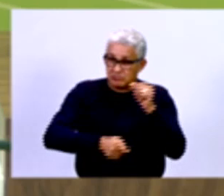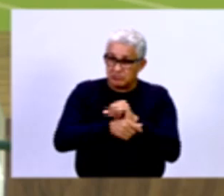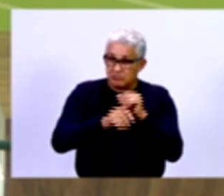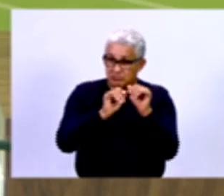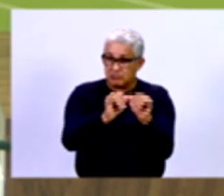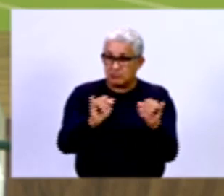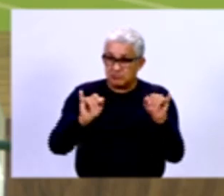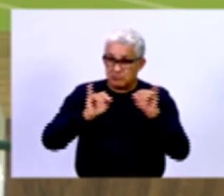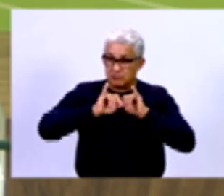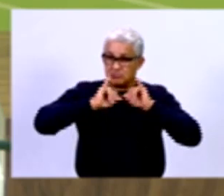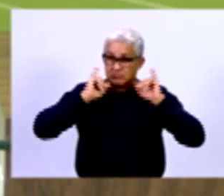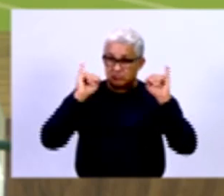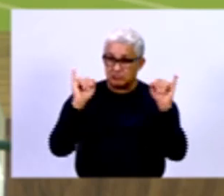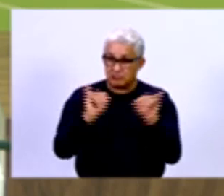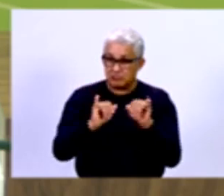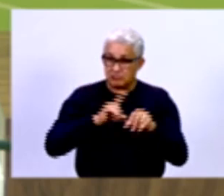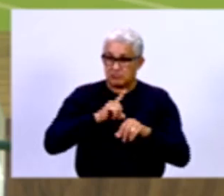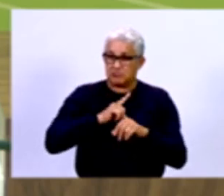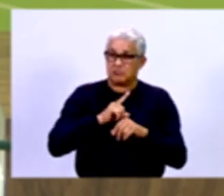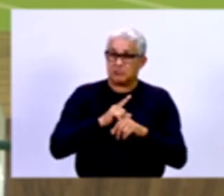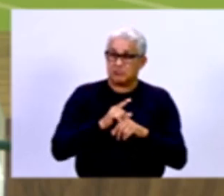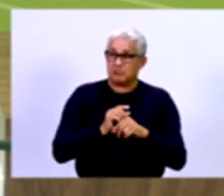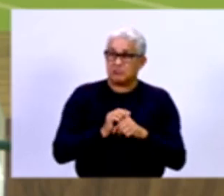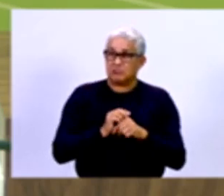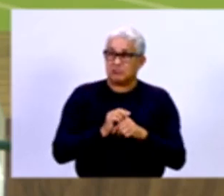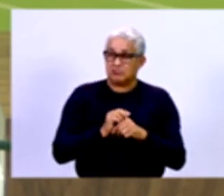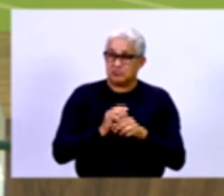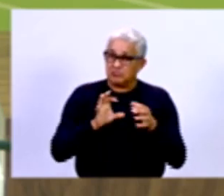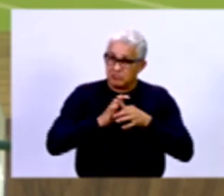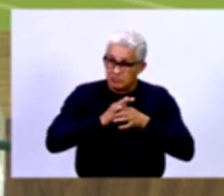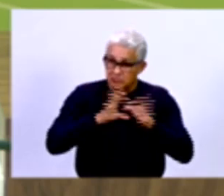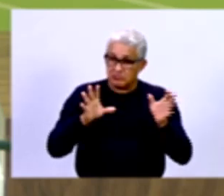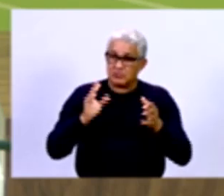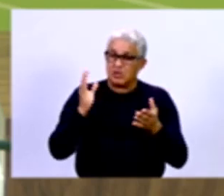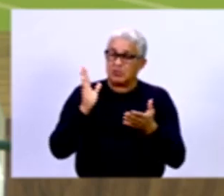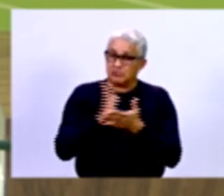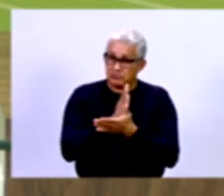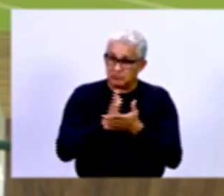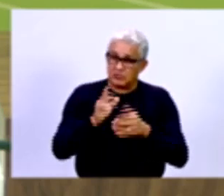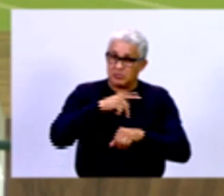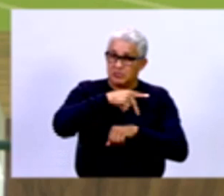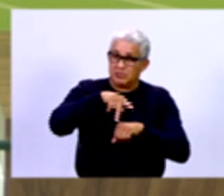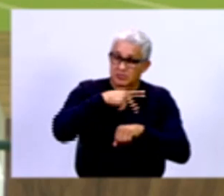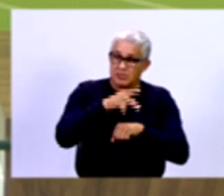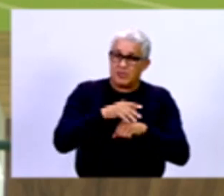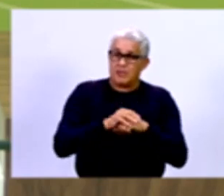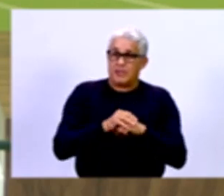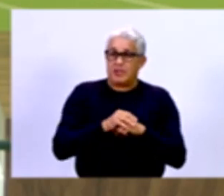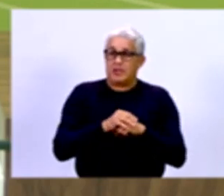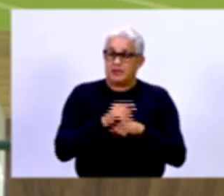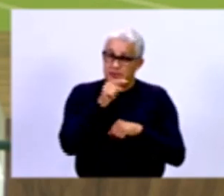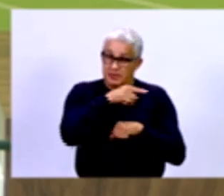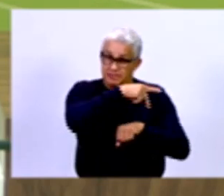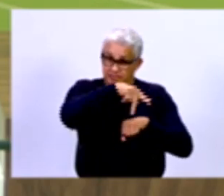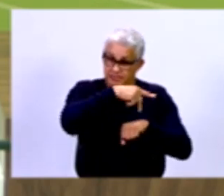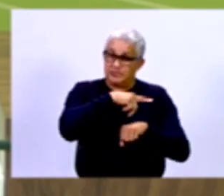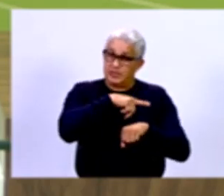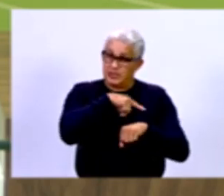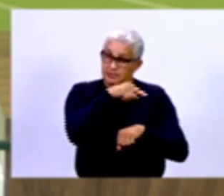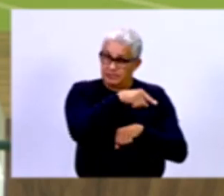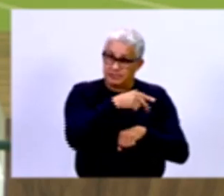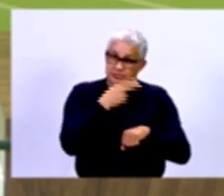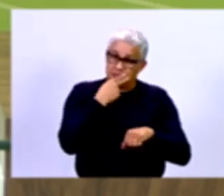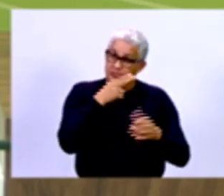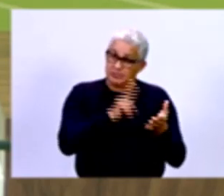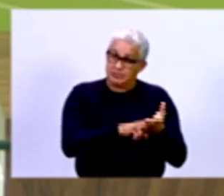só têm autorização para investir em alguns papéis, em alguns países, a partir do momento que esse país tem esses selos